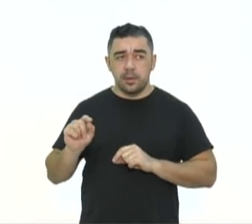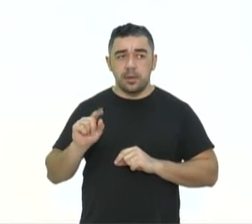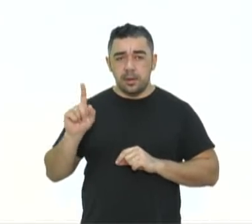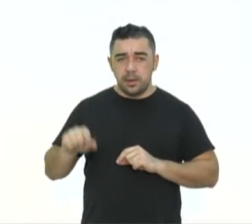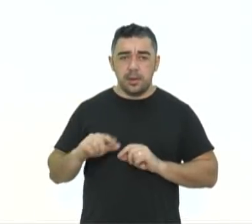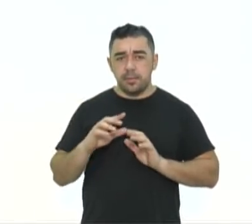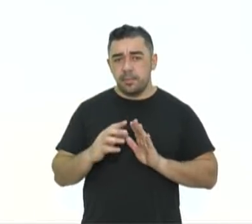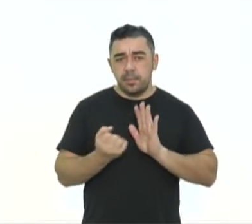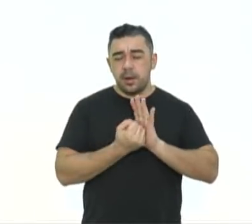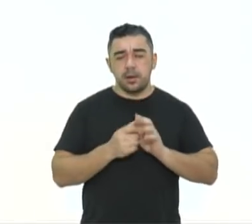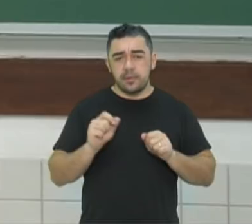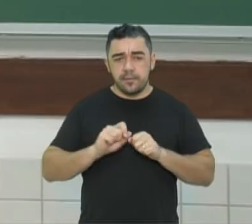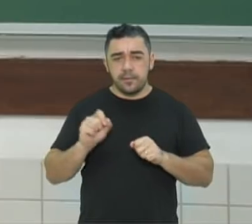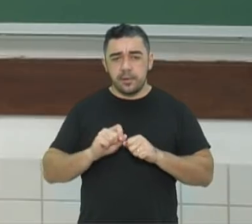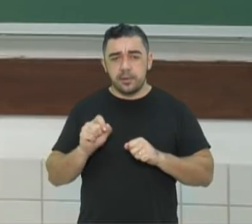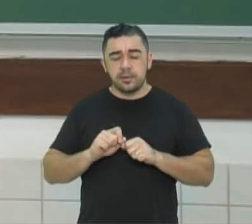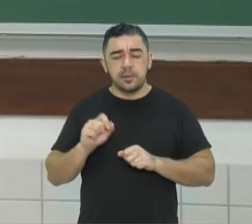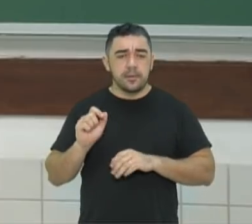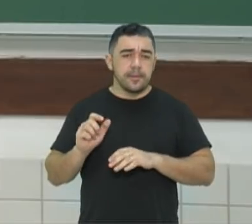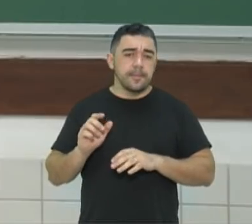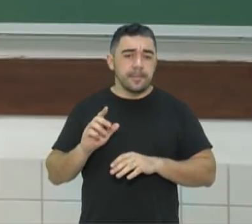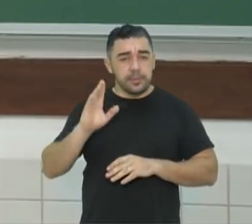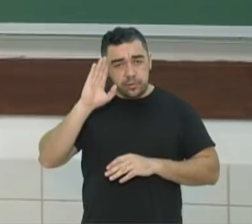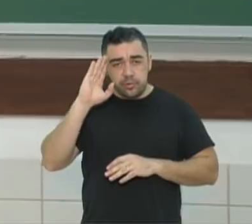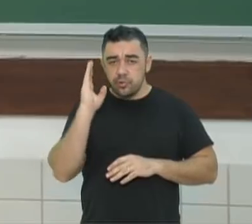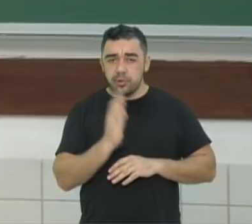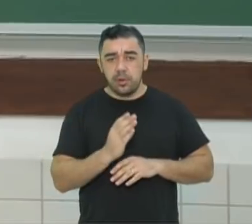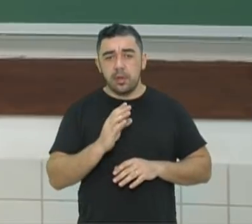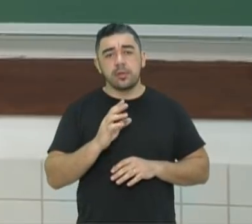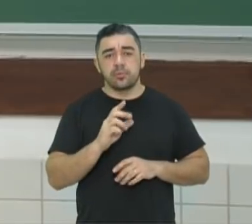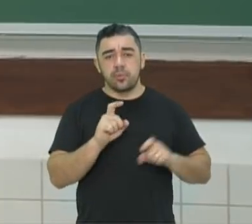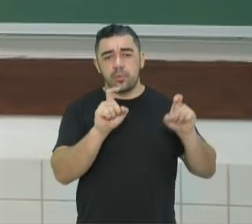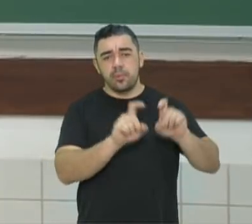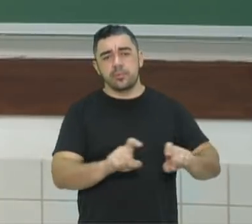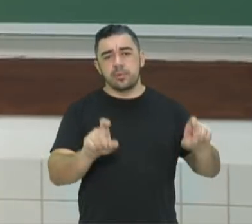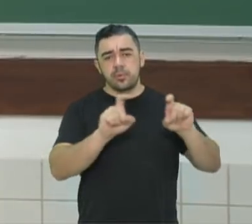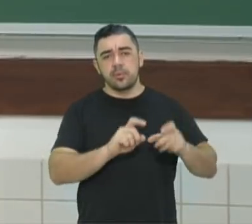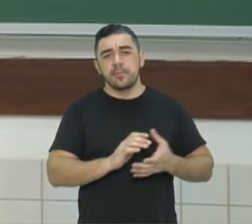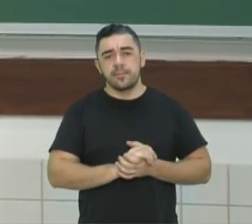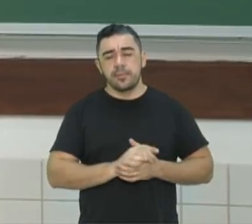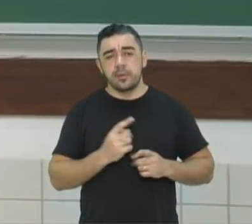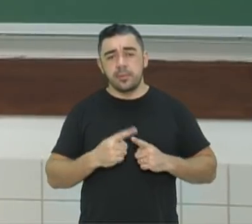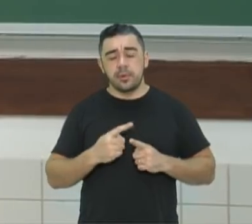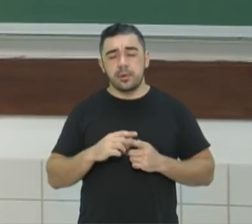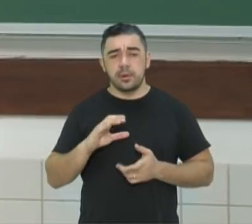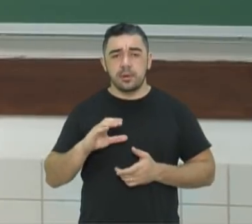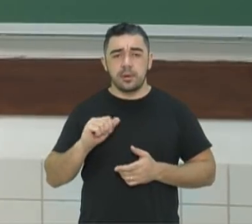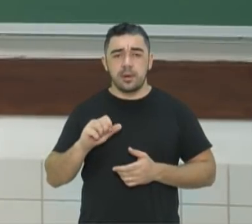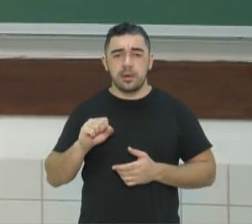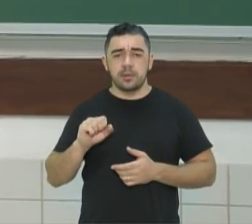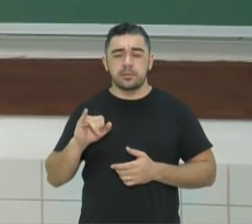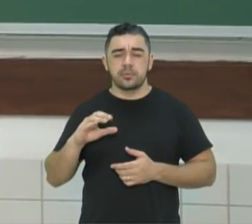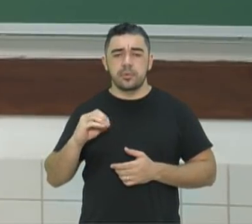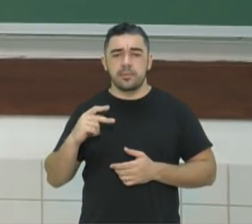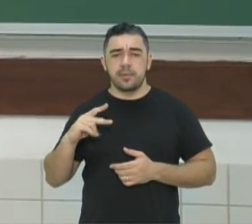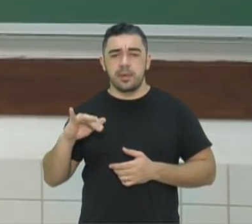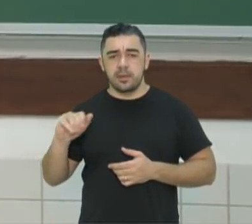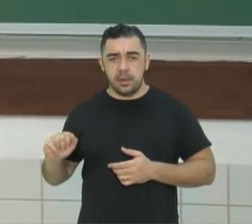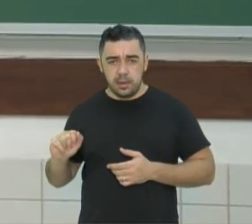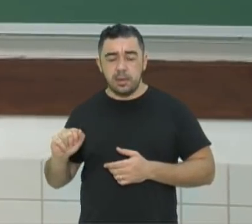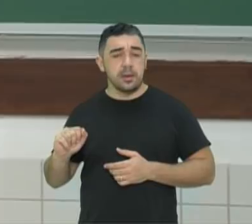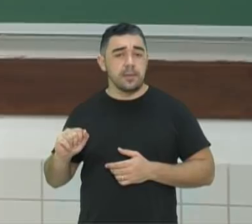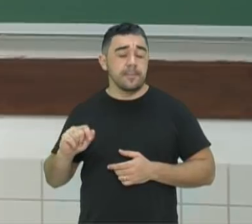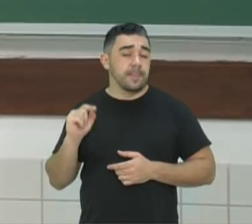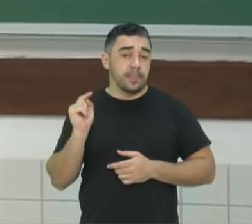autenticidade com respeito à produção de uma animação feita diretamente no computador. Por quê? O filme Cassiopeia, segundo a produção,